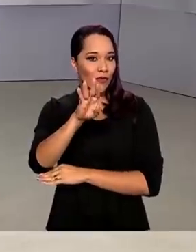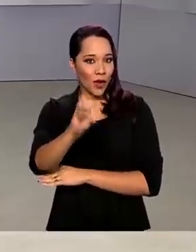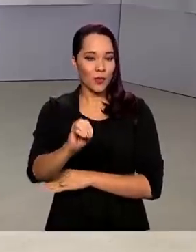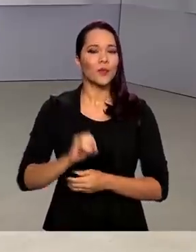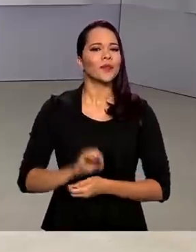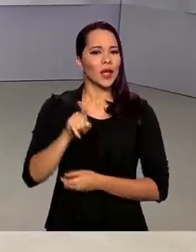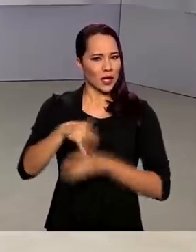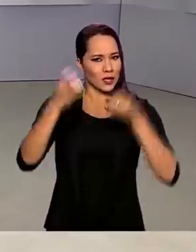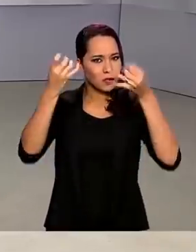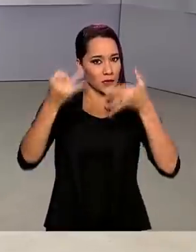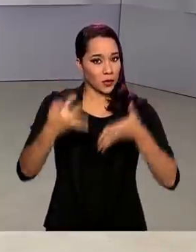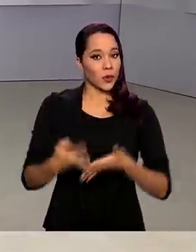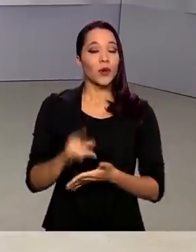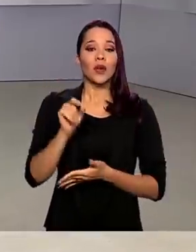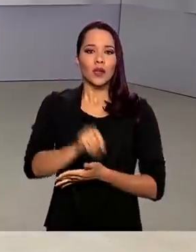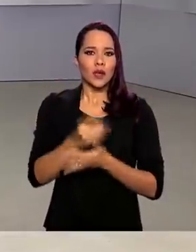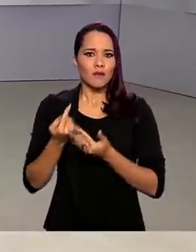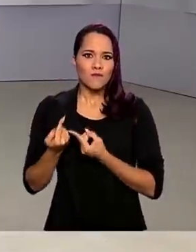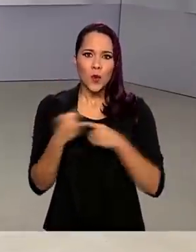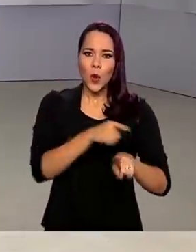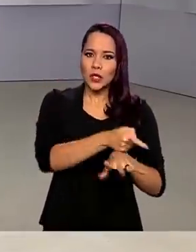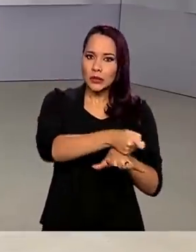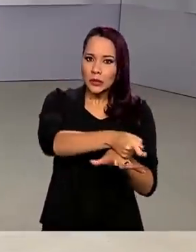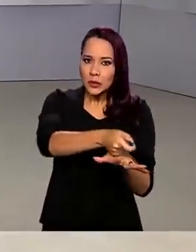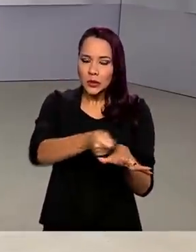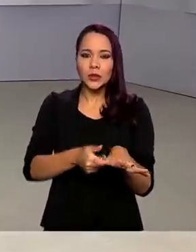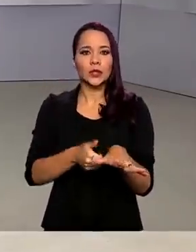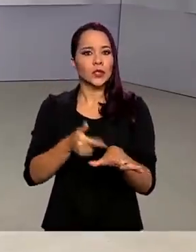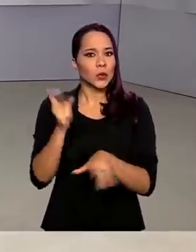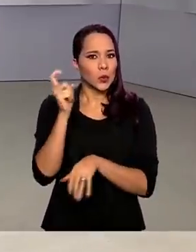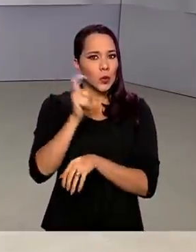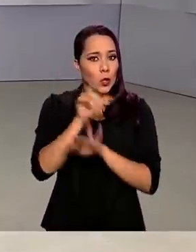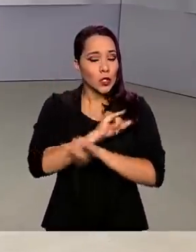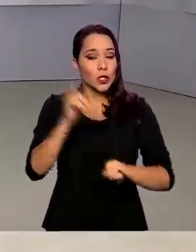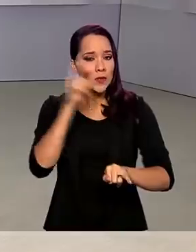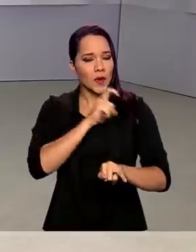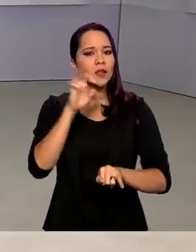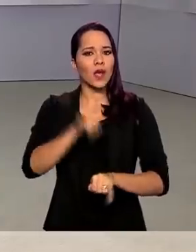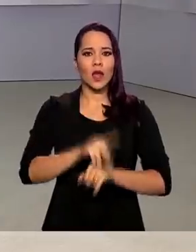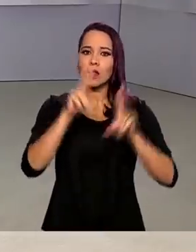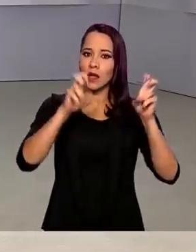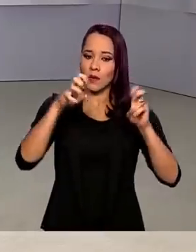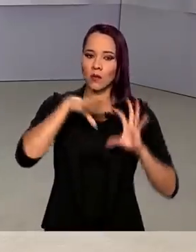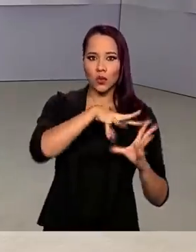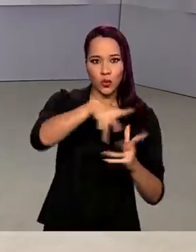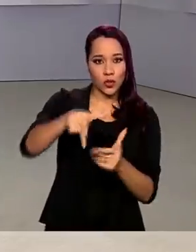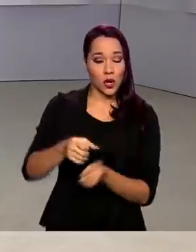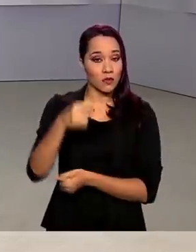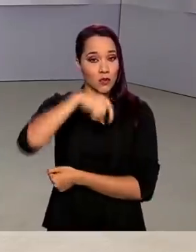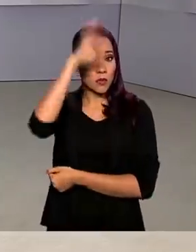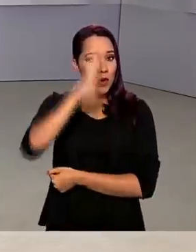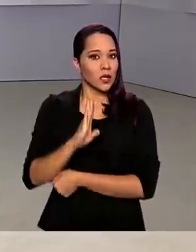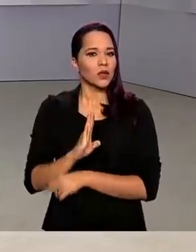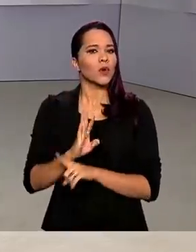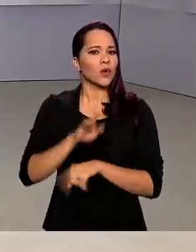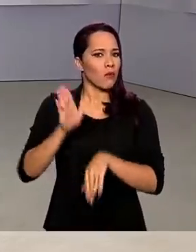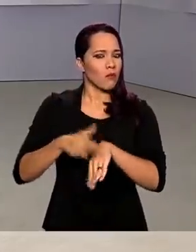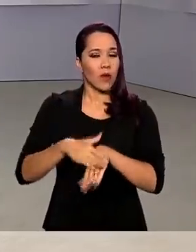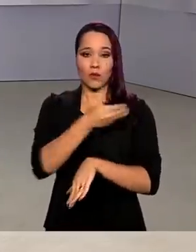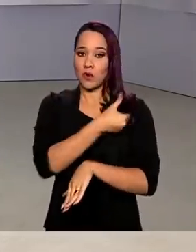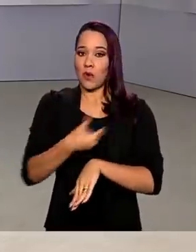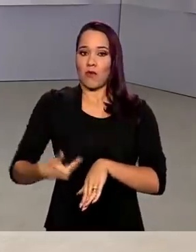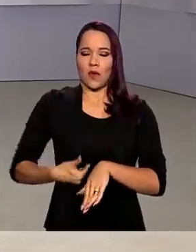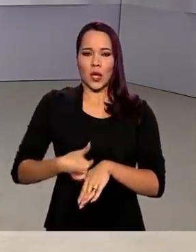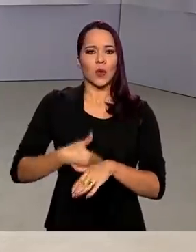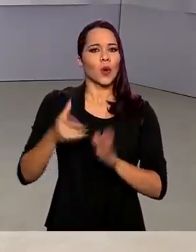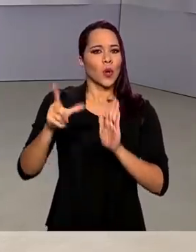ministro destacou que o combate à notícias falsas nas redes sociais é o tema mundial segundo ele no brasil não cabe ao governo federal